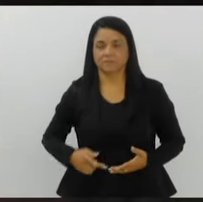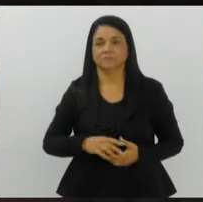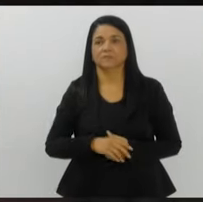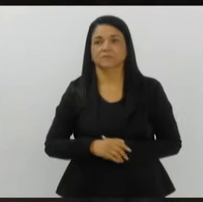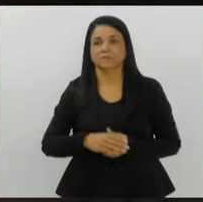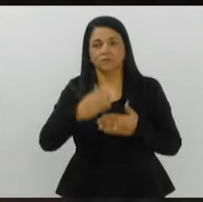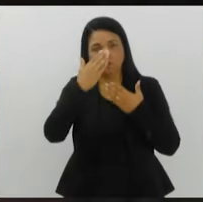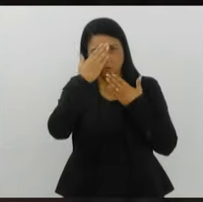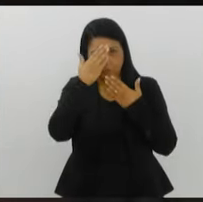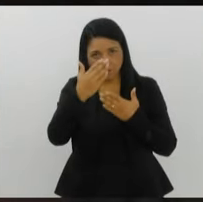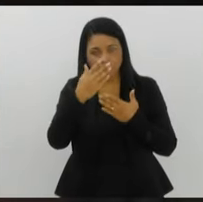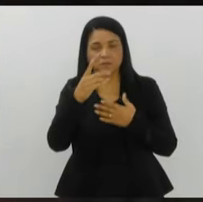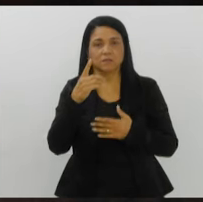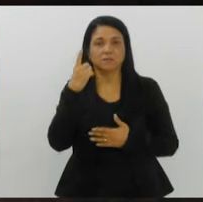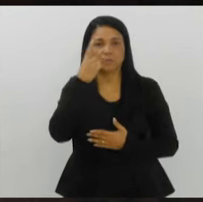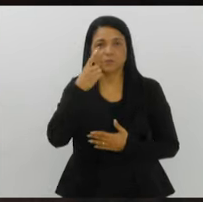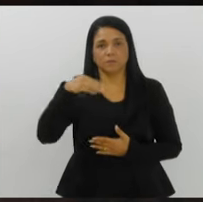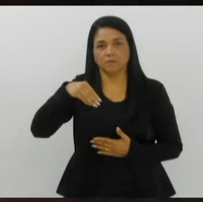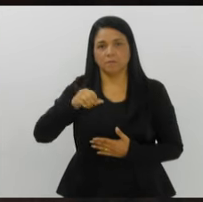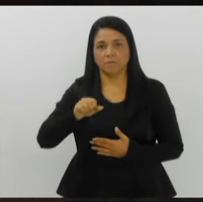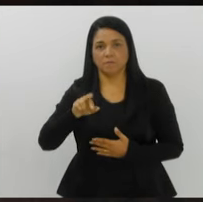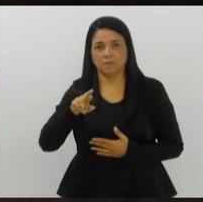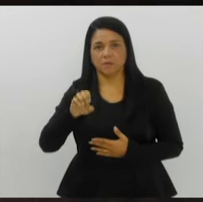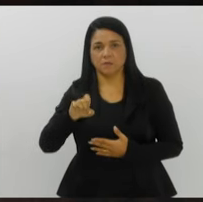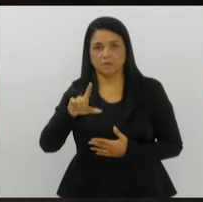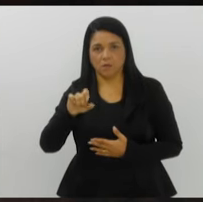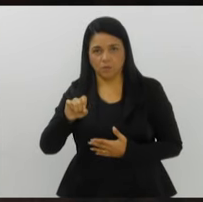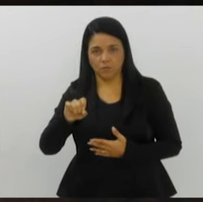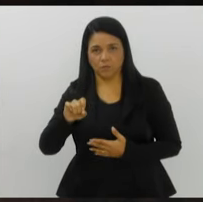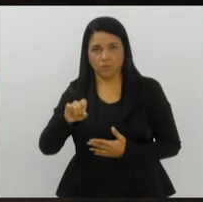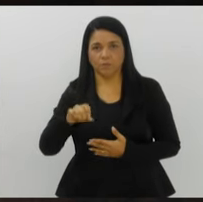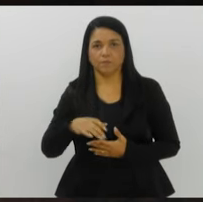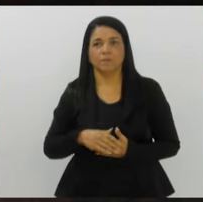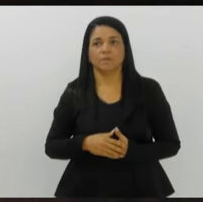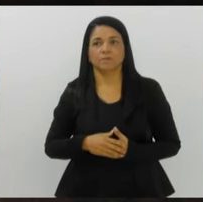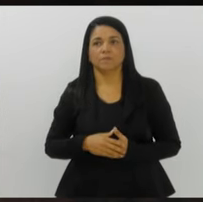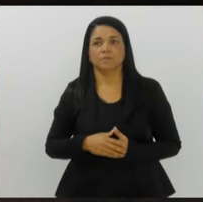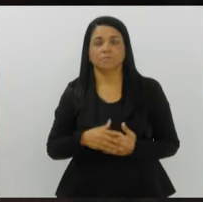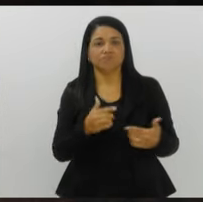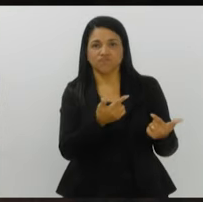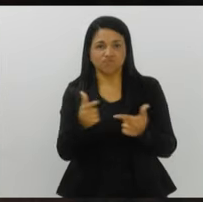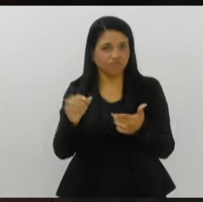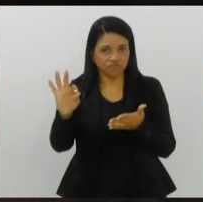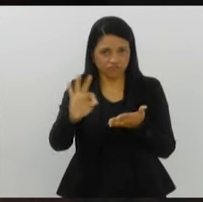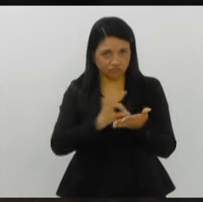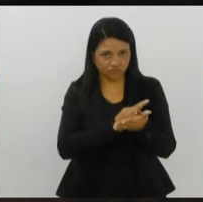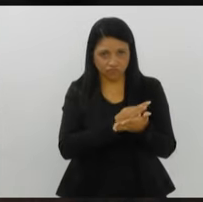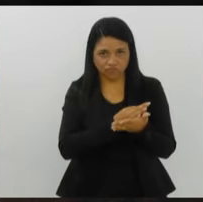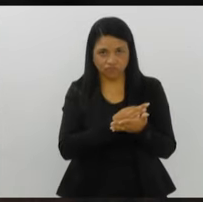Obrigado, deputado Marcelo. Marcelo Dino, sem